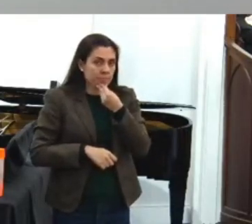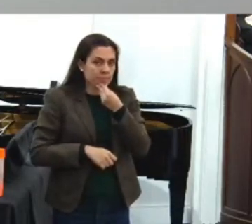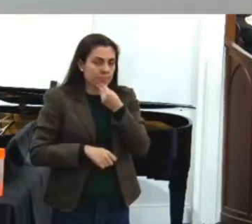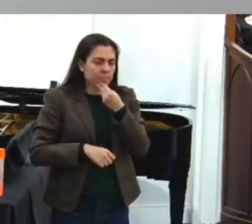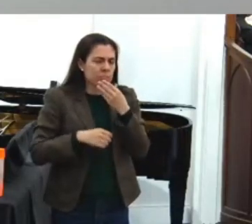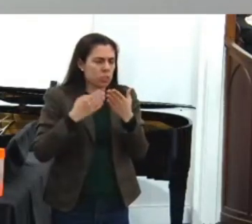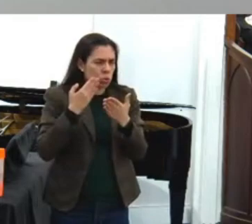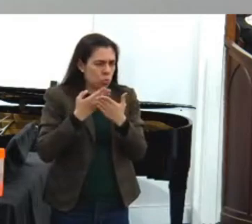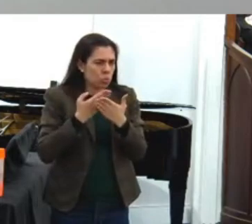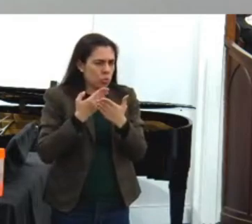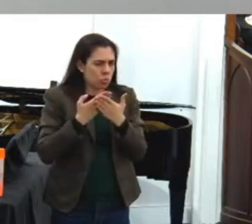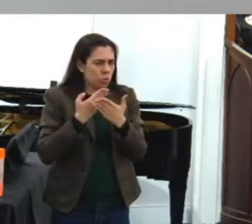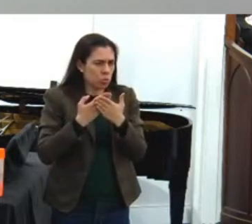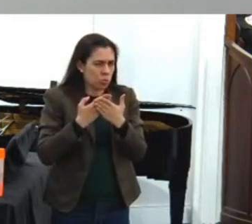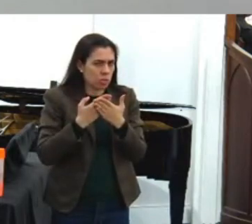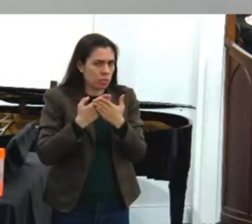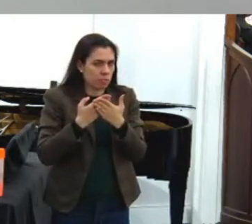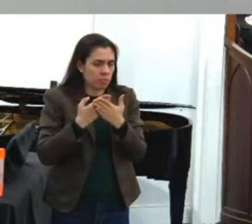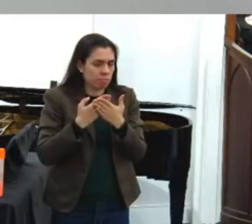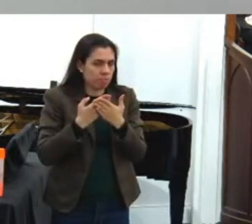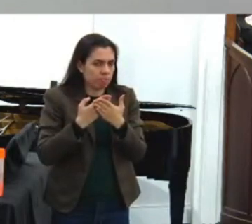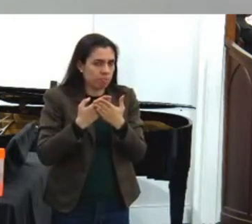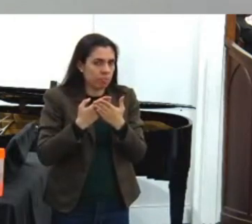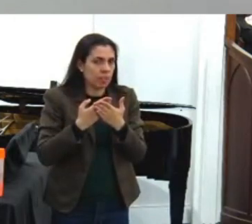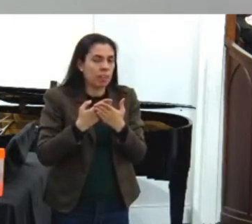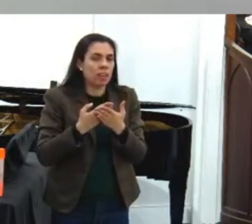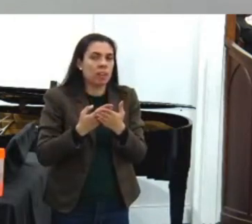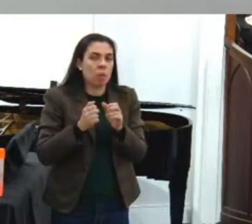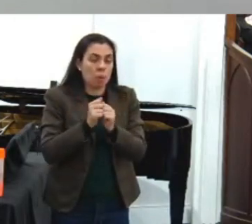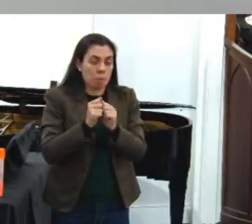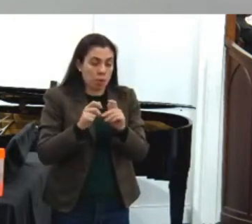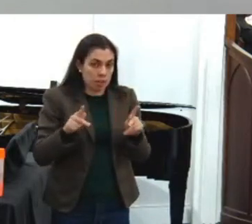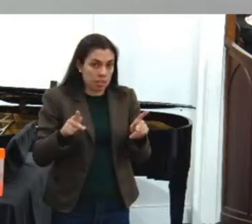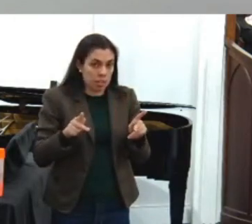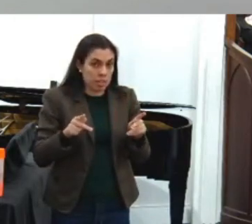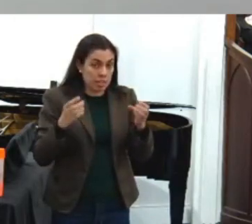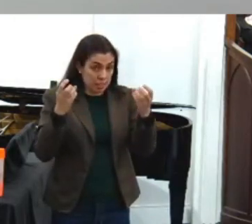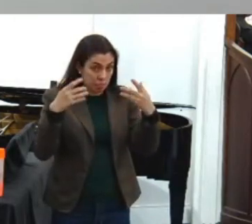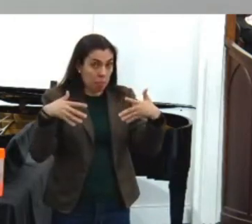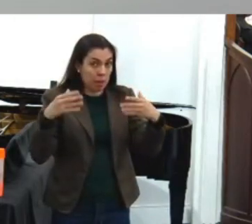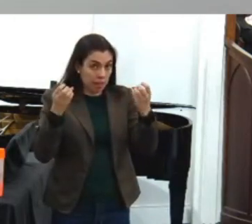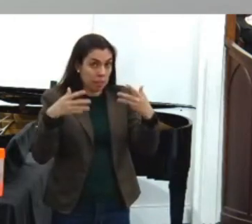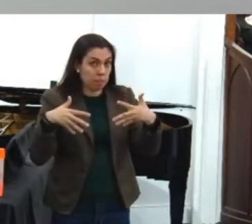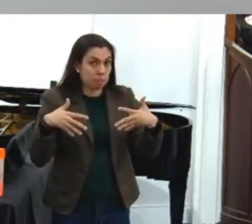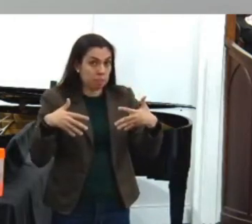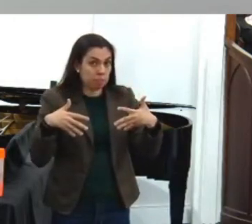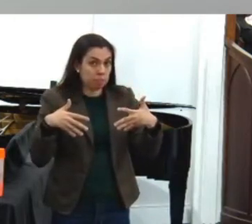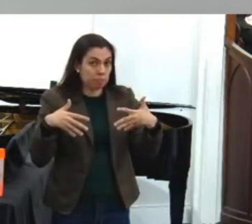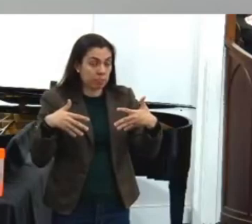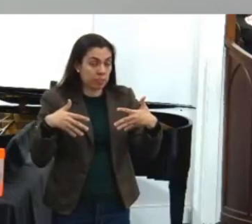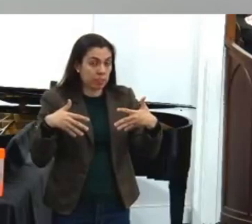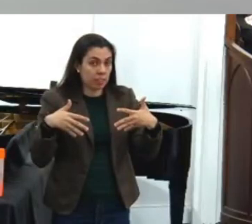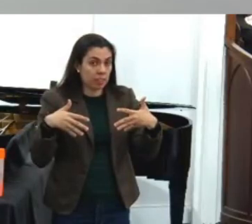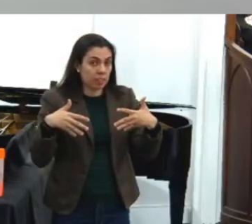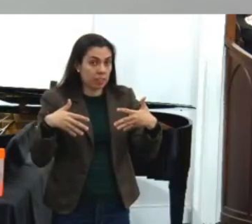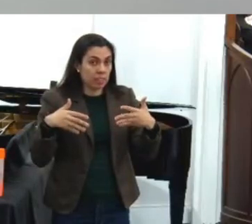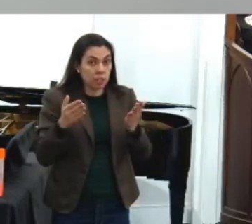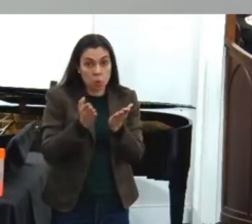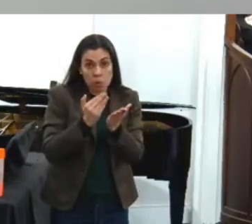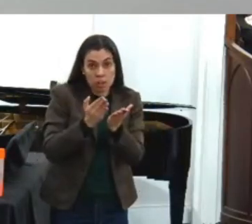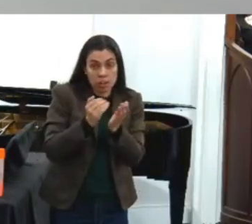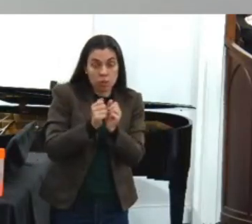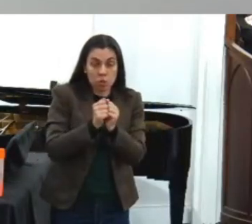Apocalipse, ele assevera que os eventos no livro de Apocalipse lidam com situações da